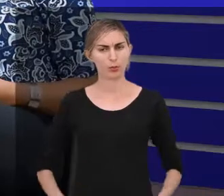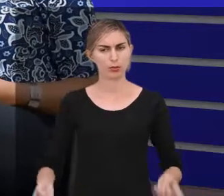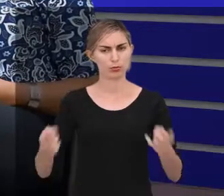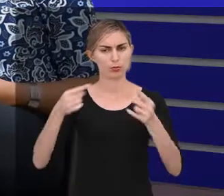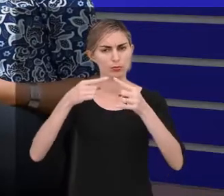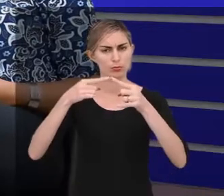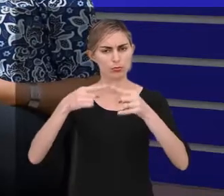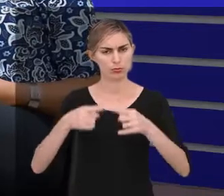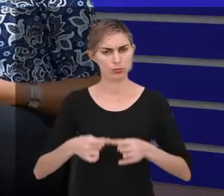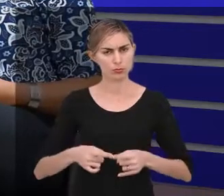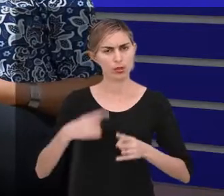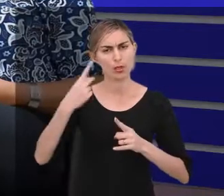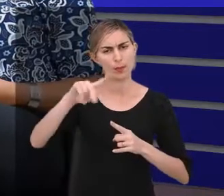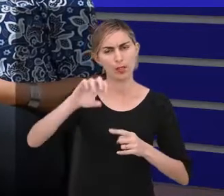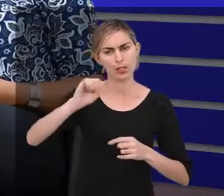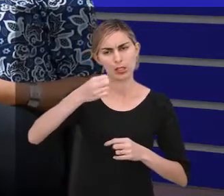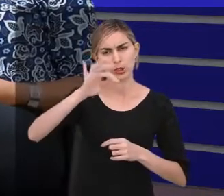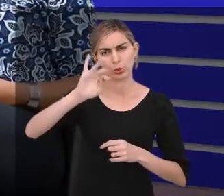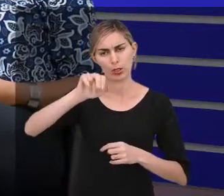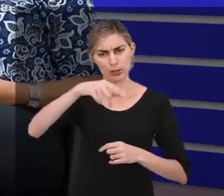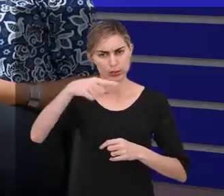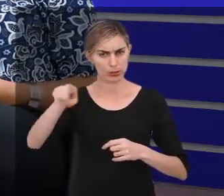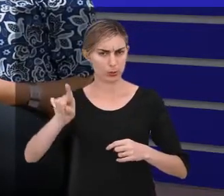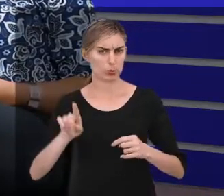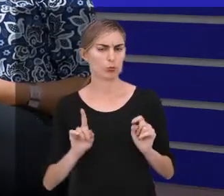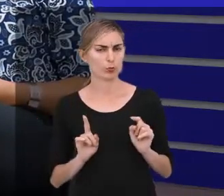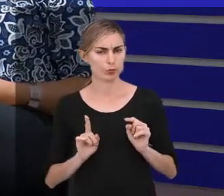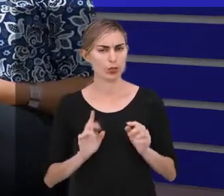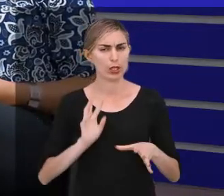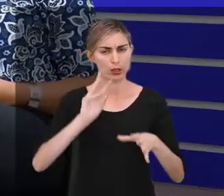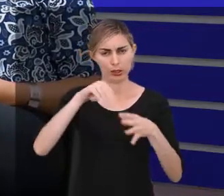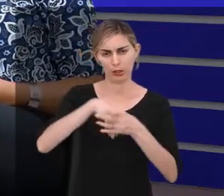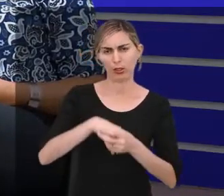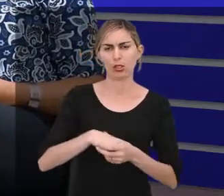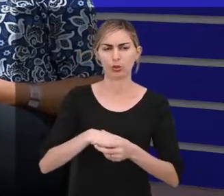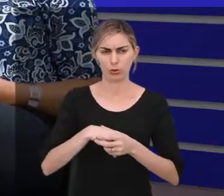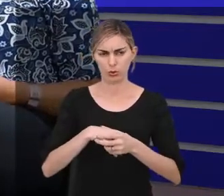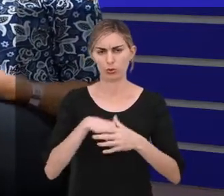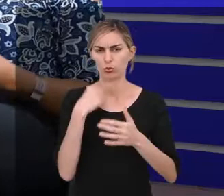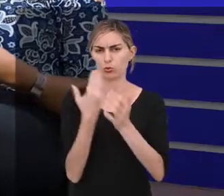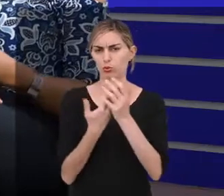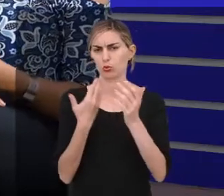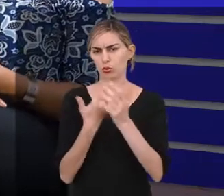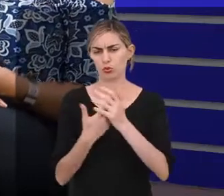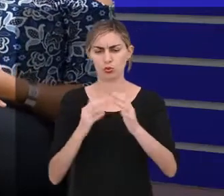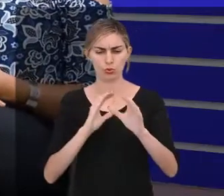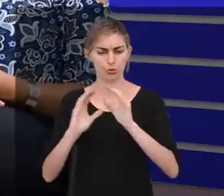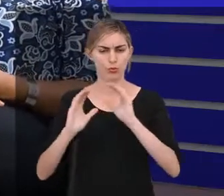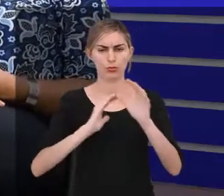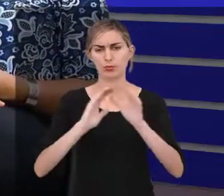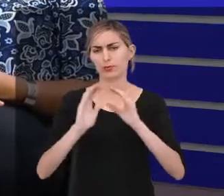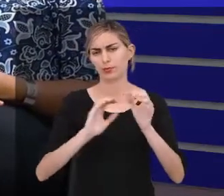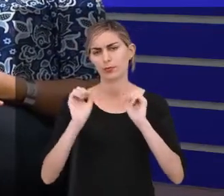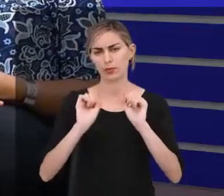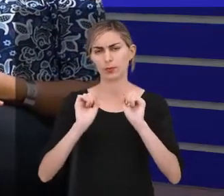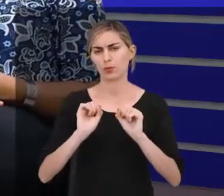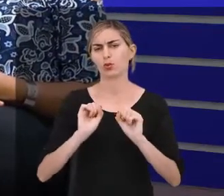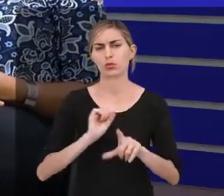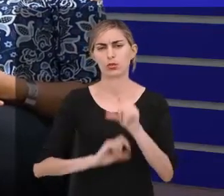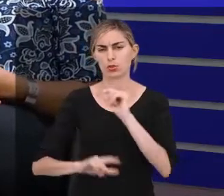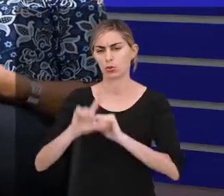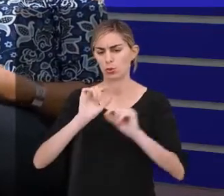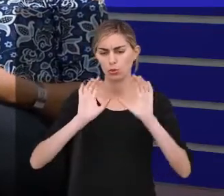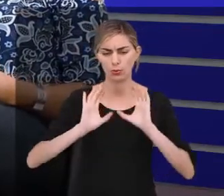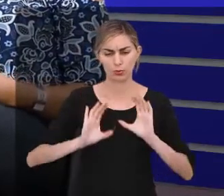adequado, né, para uma situação. Dentro do estudo sobre comunicação, a gente pode classificar